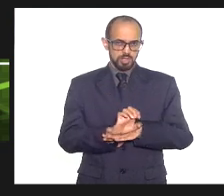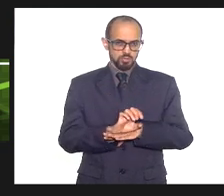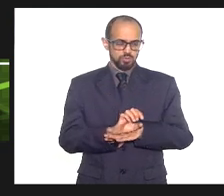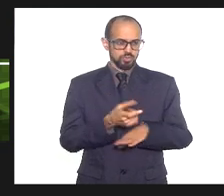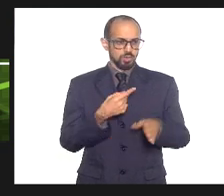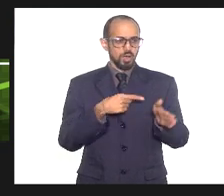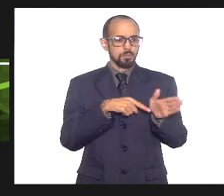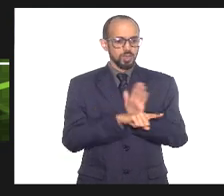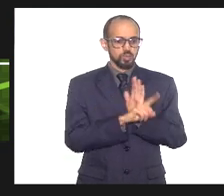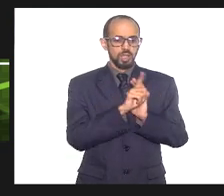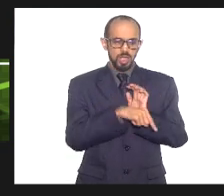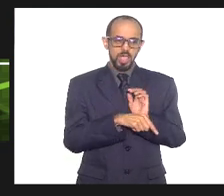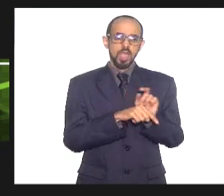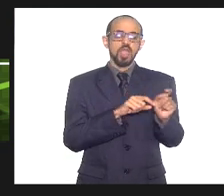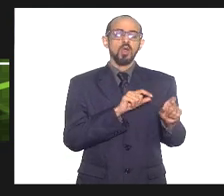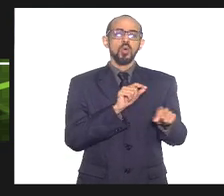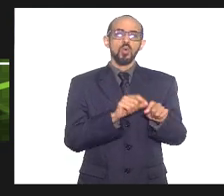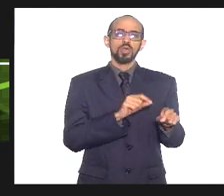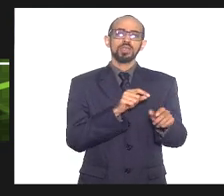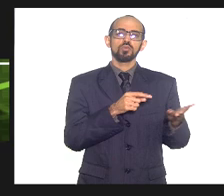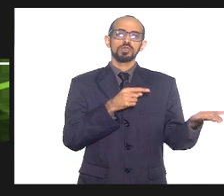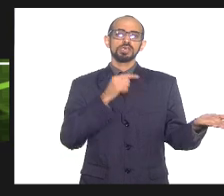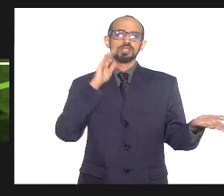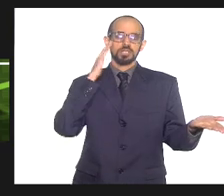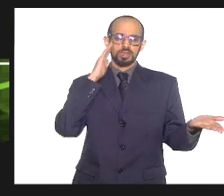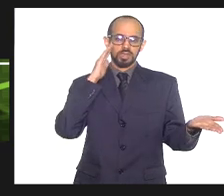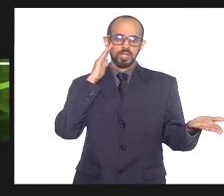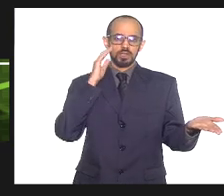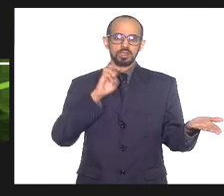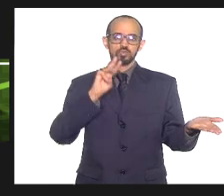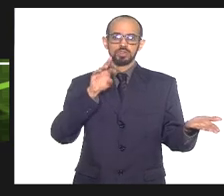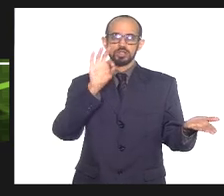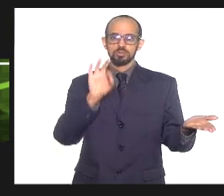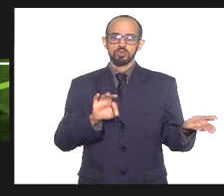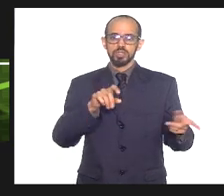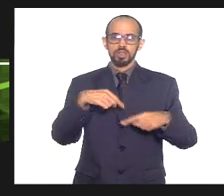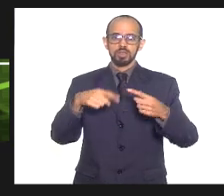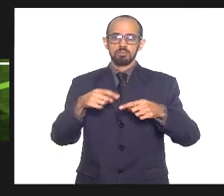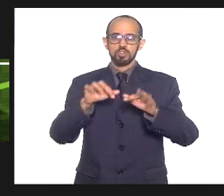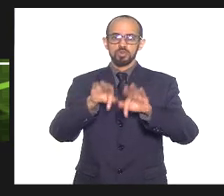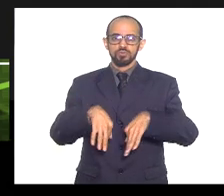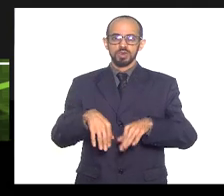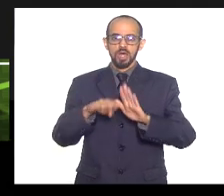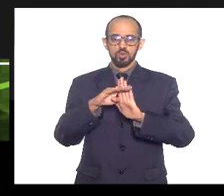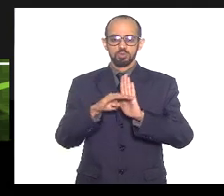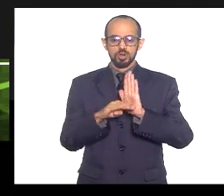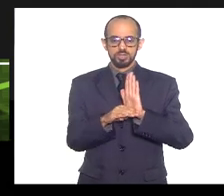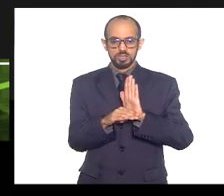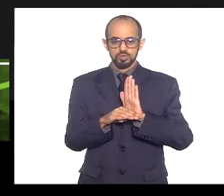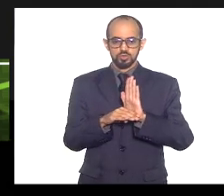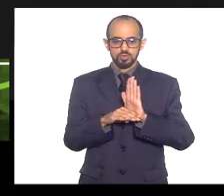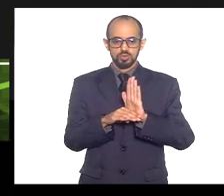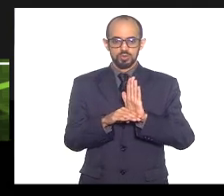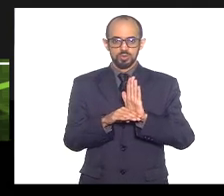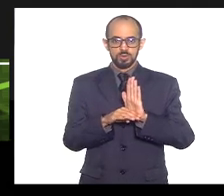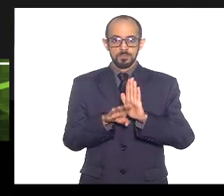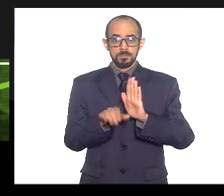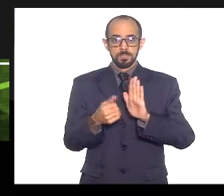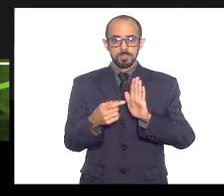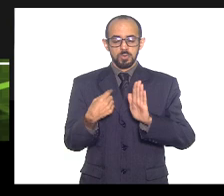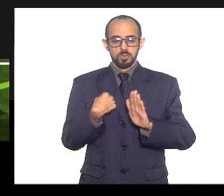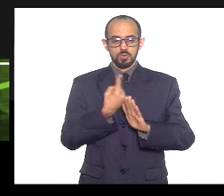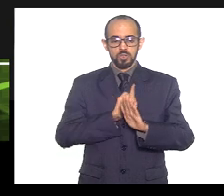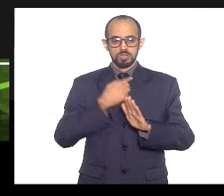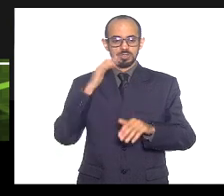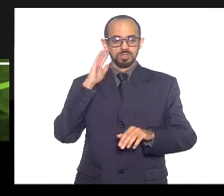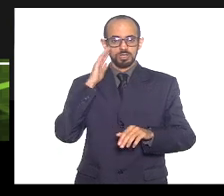entendem em relação aos 3% no final do processo? Nós entendemos que sim, a legislação assegura